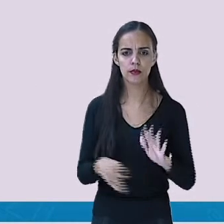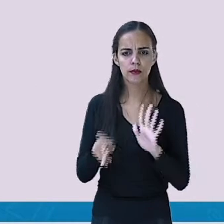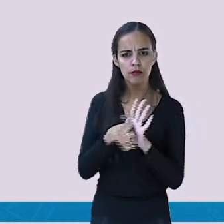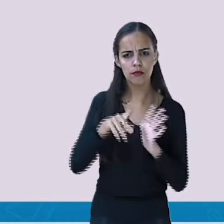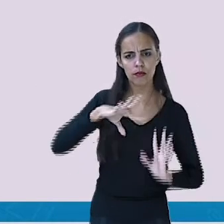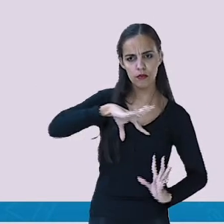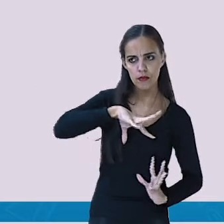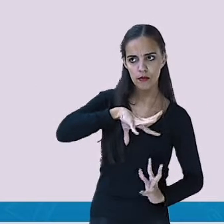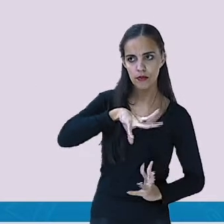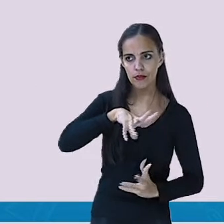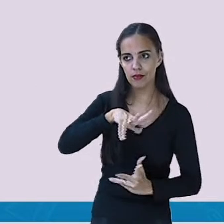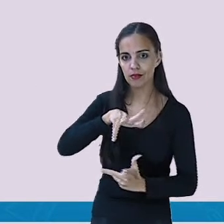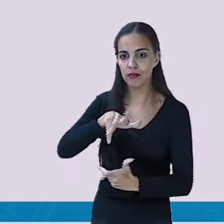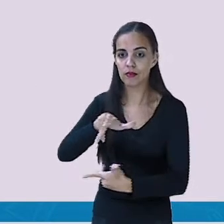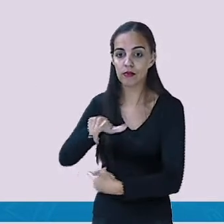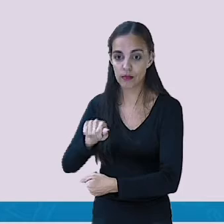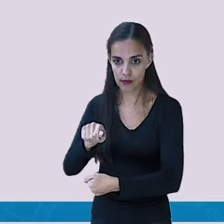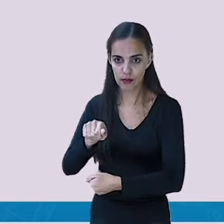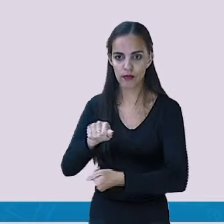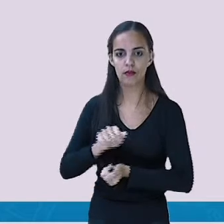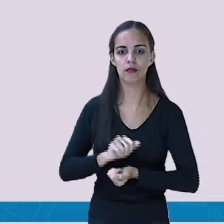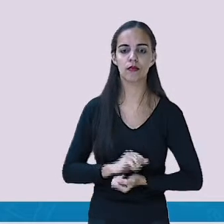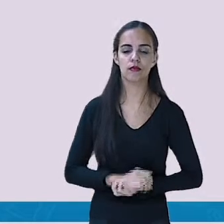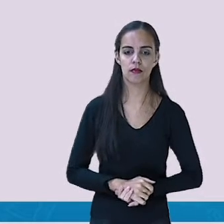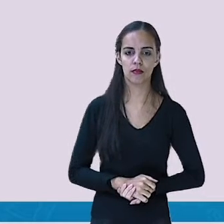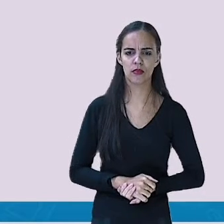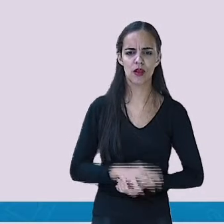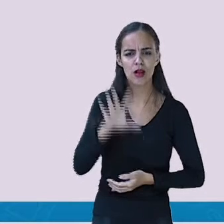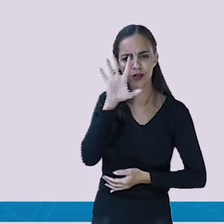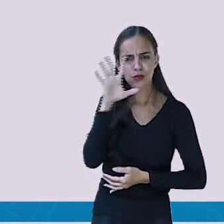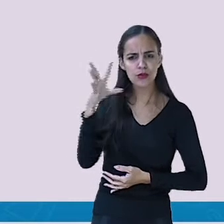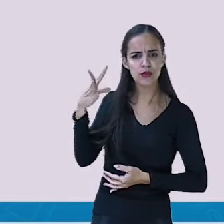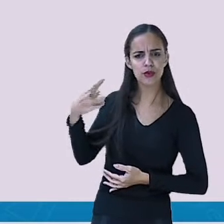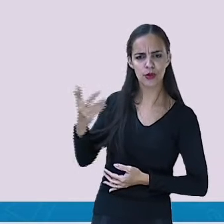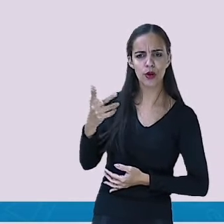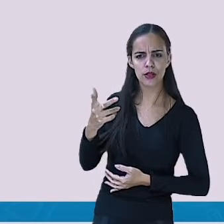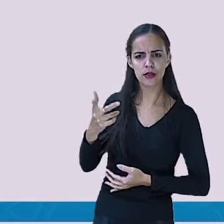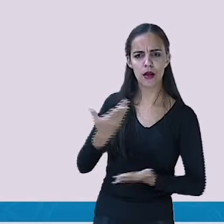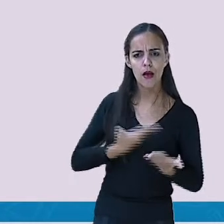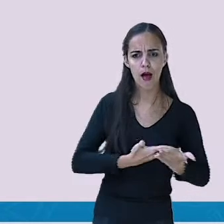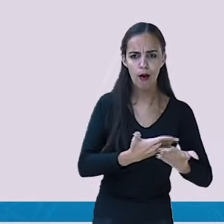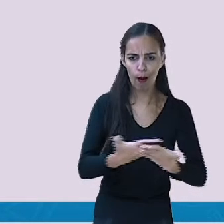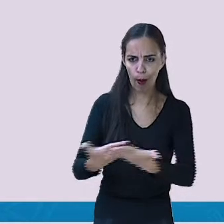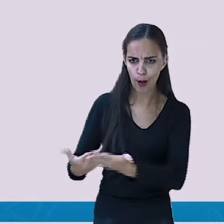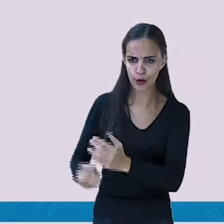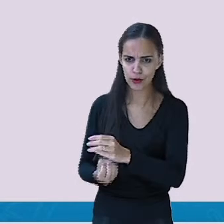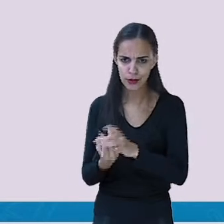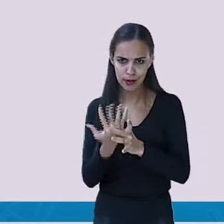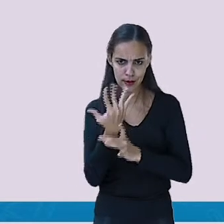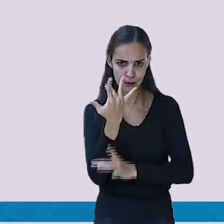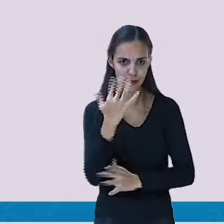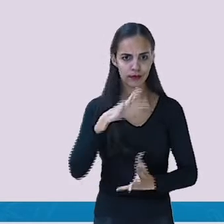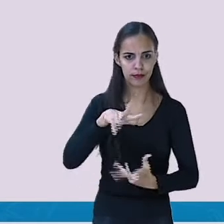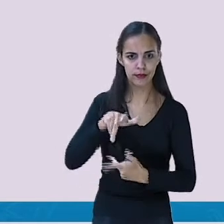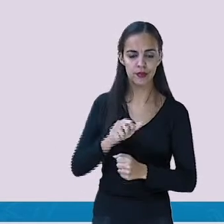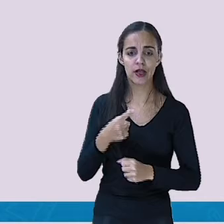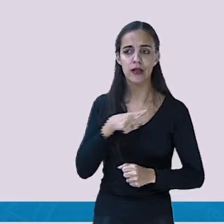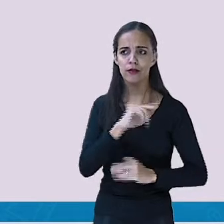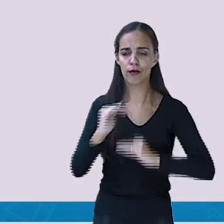naturais do planeta e soluções ecológicas